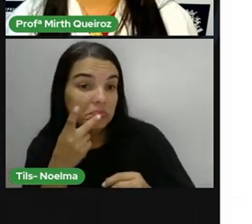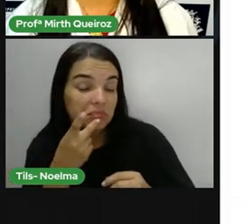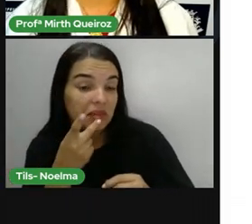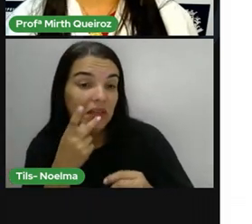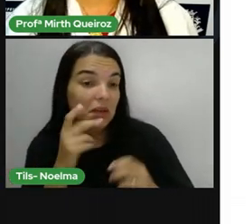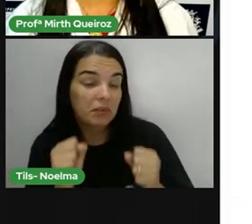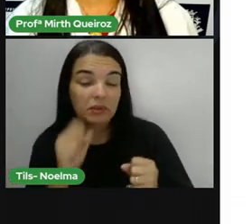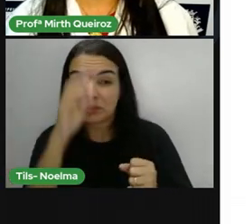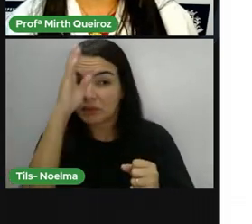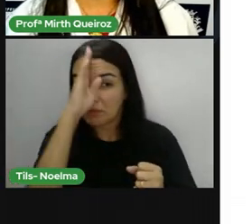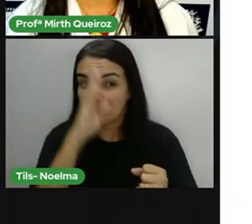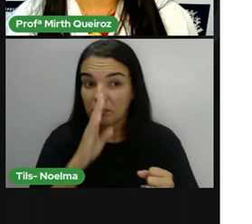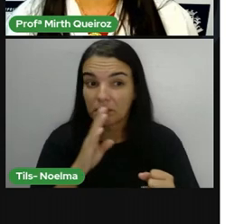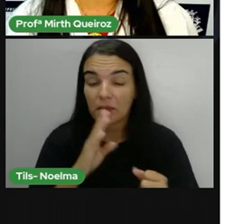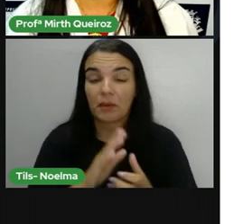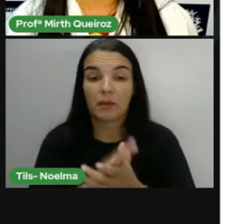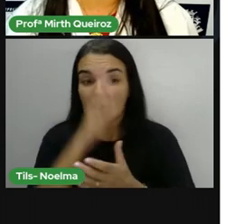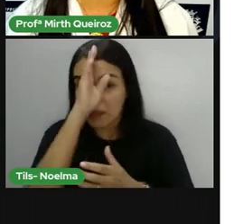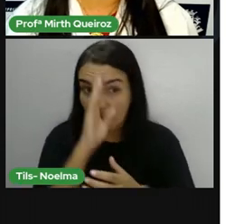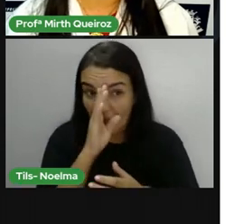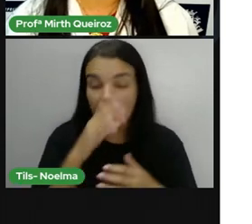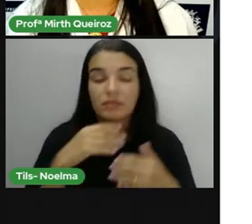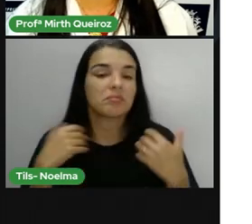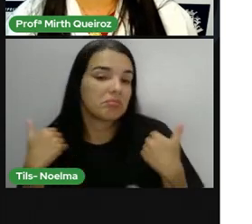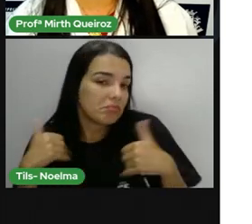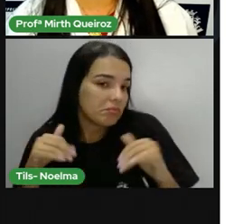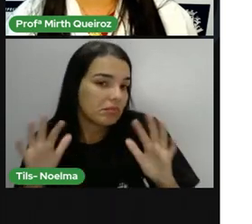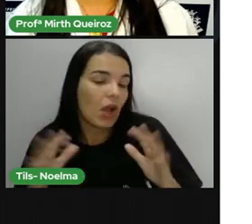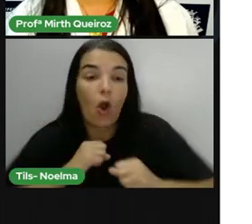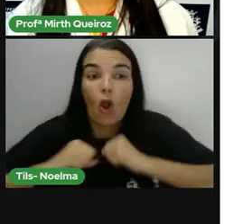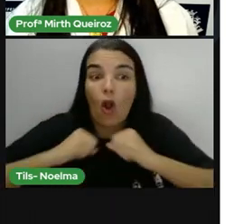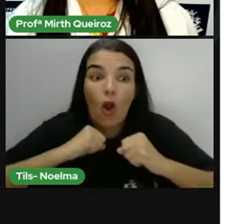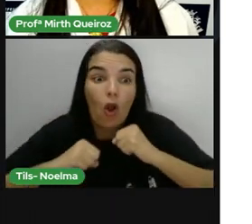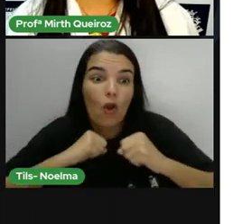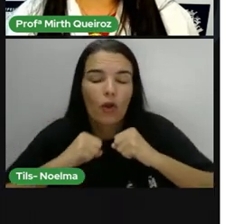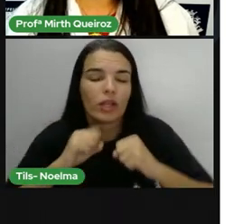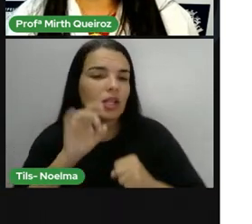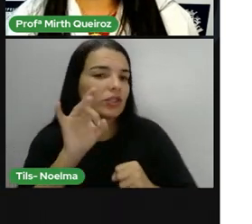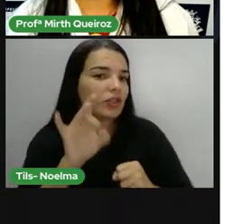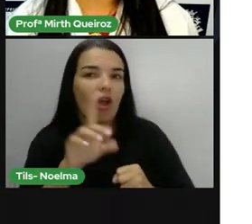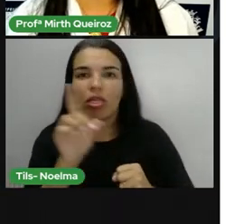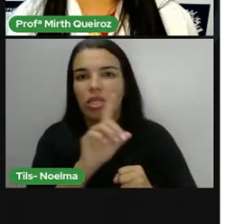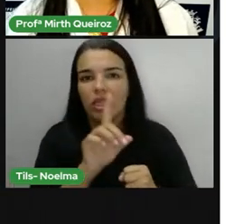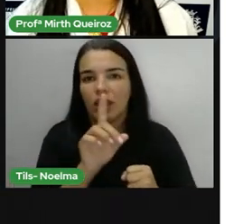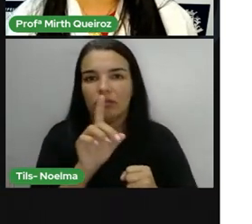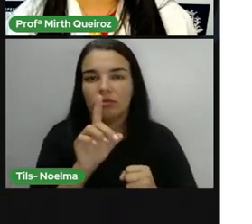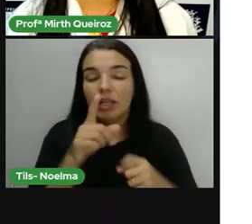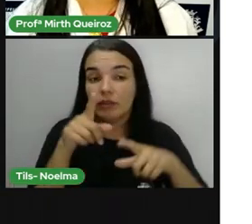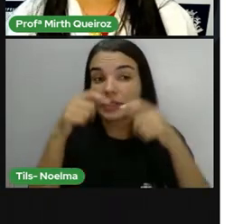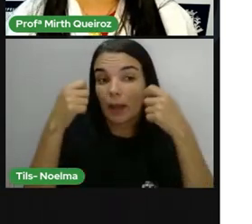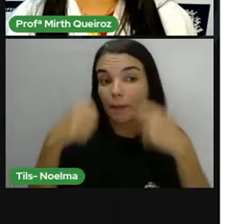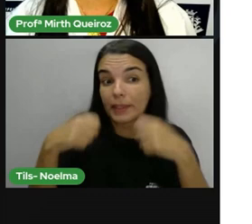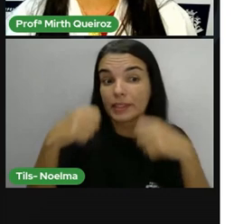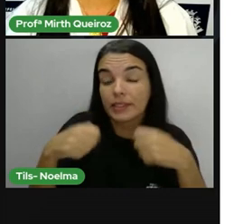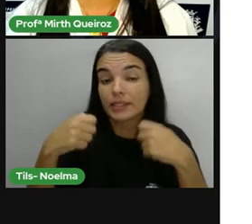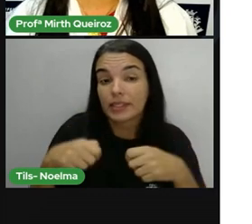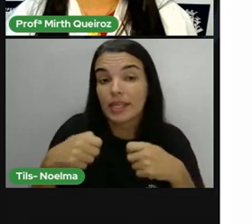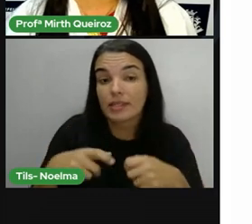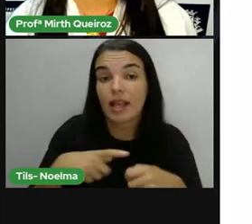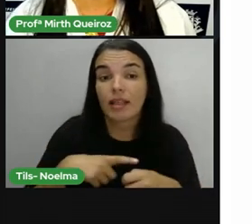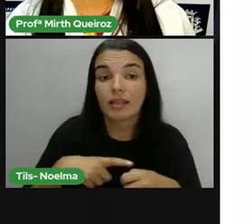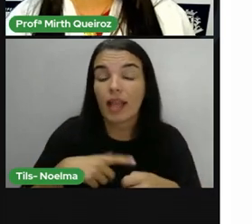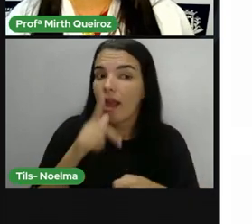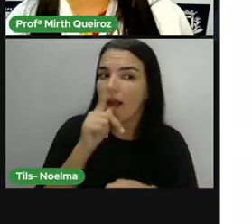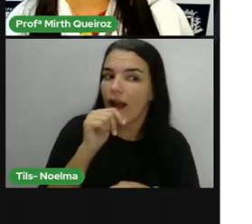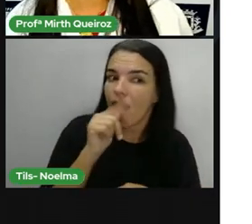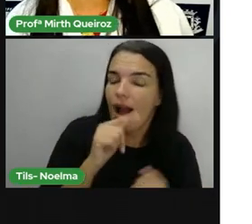livre, ou faz corrida, alguma coisa do tipo. Não é só ir lá e fazer atividade física, é preciso que a gente se